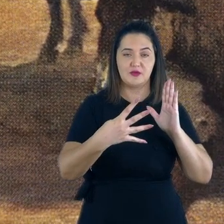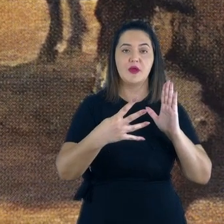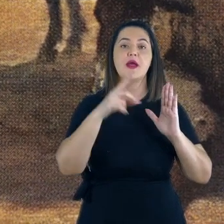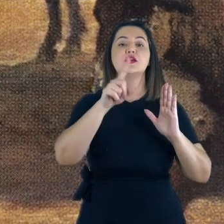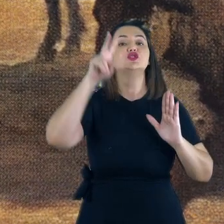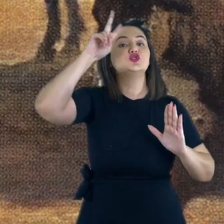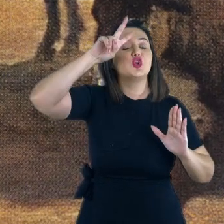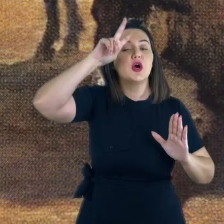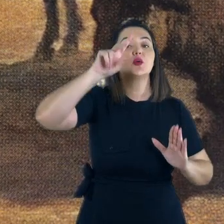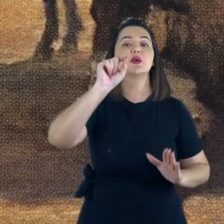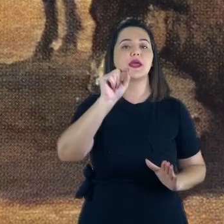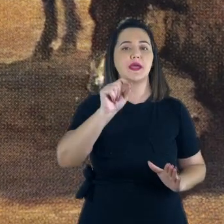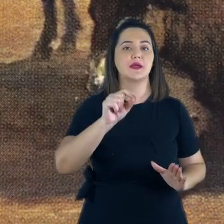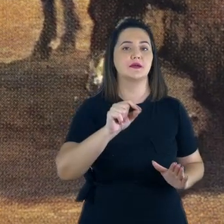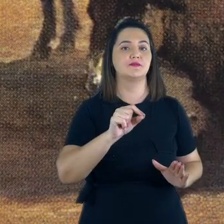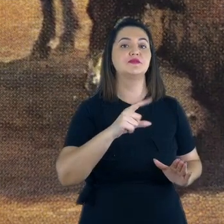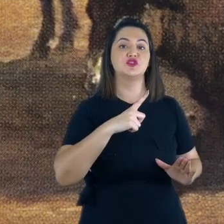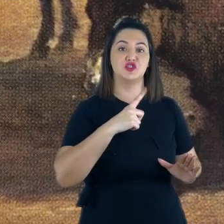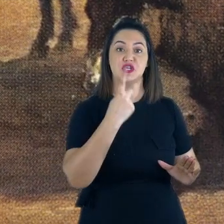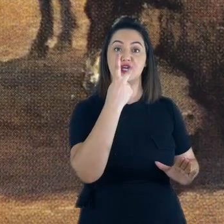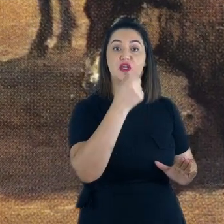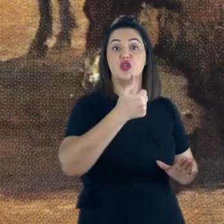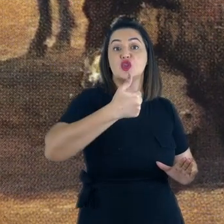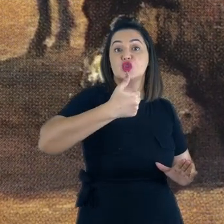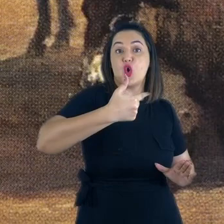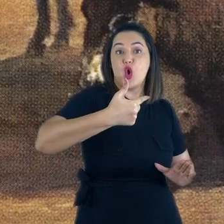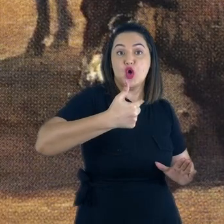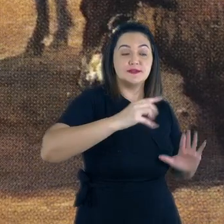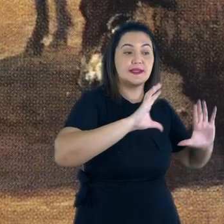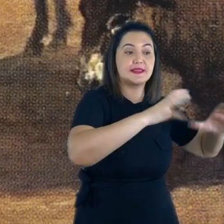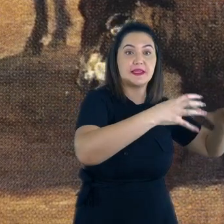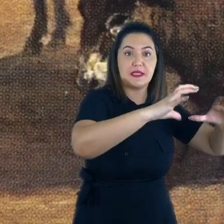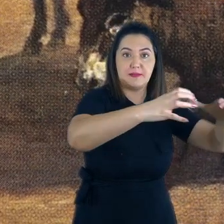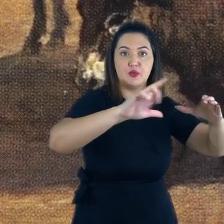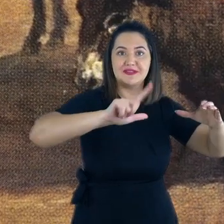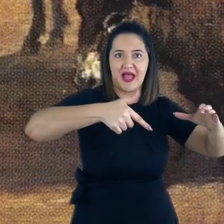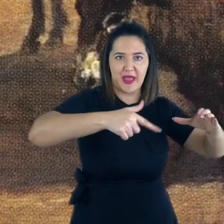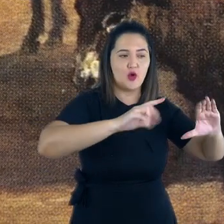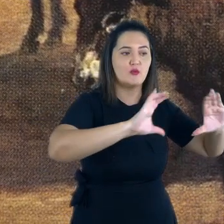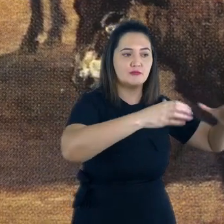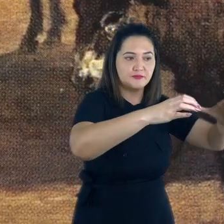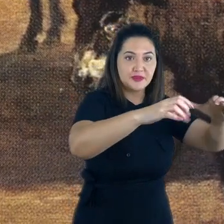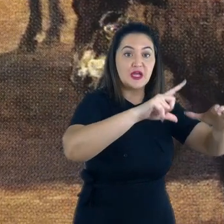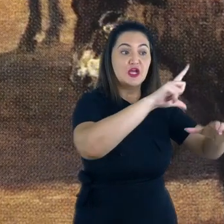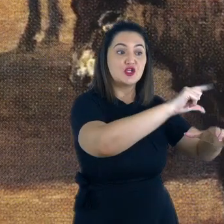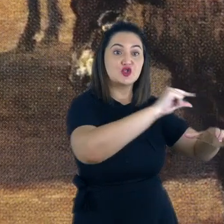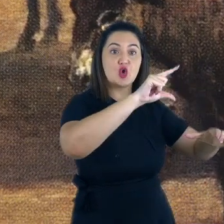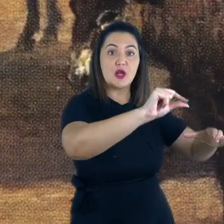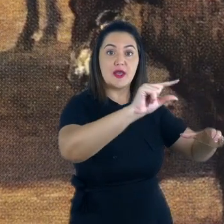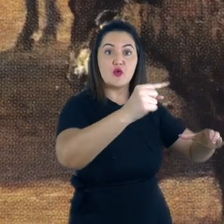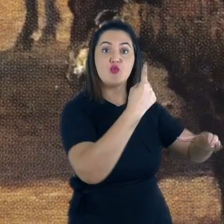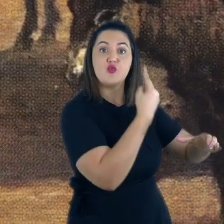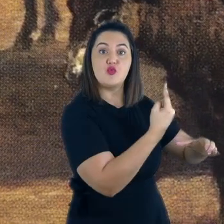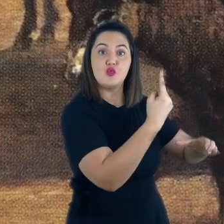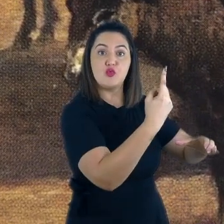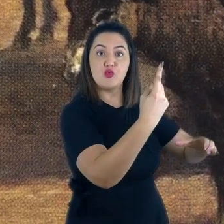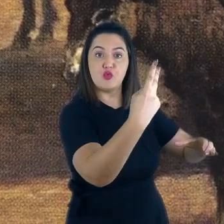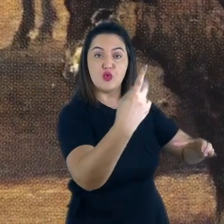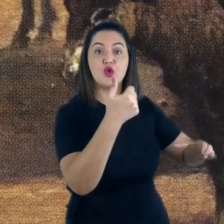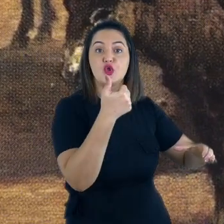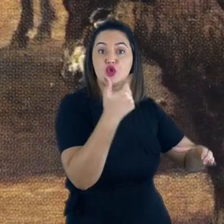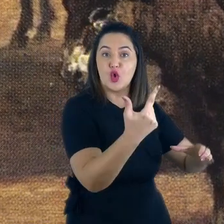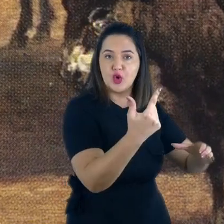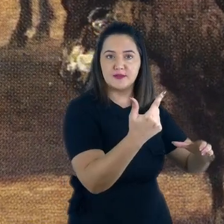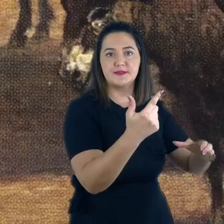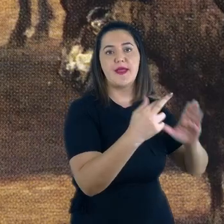12 espias escolhidos das 12 tribos de Israel saem para espiar a terra de Canaã antes de